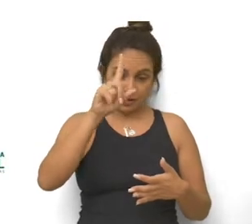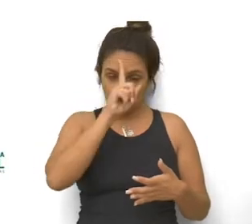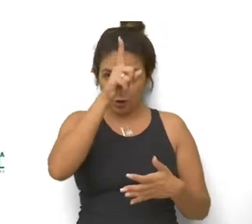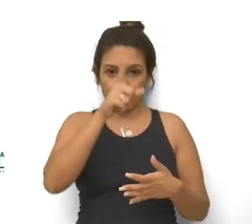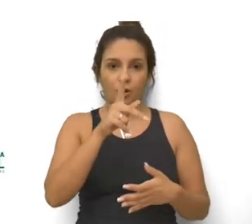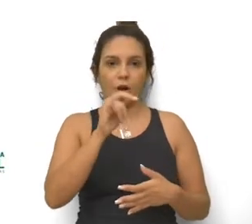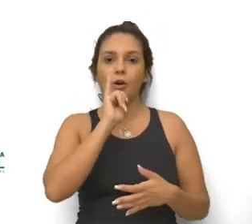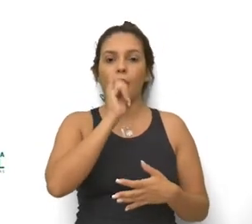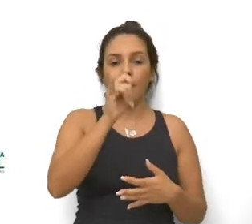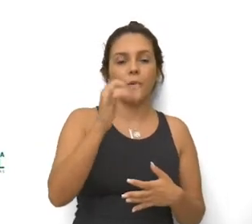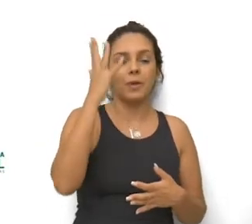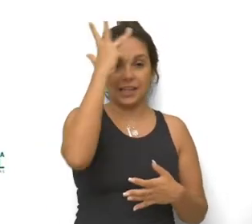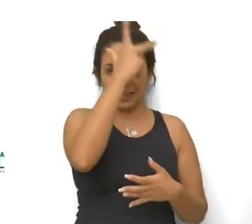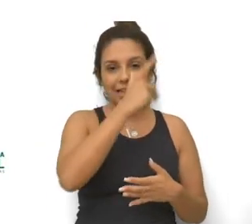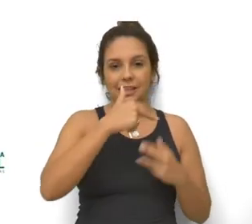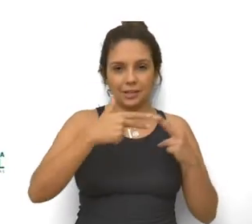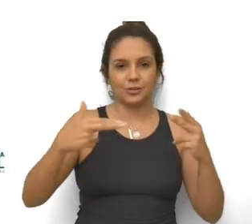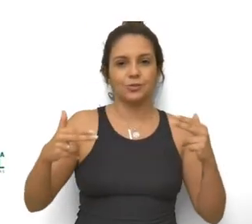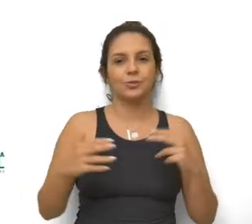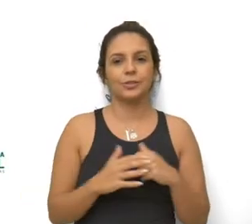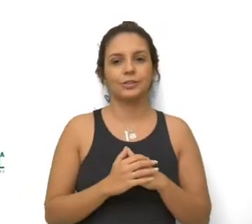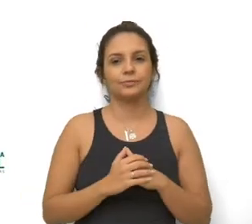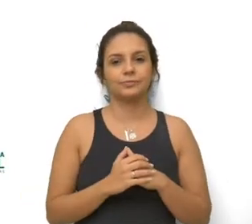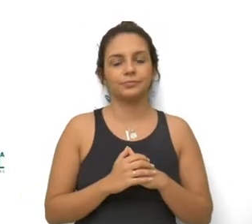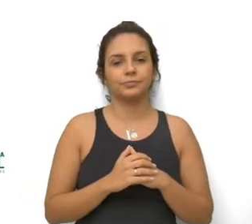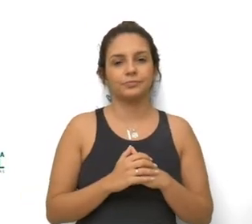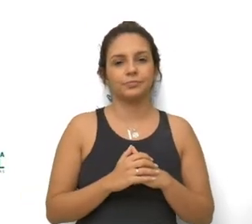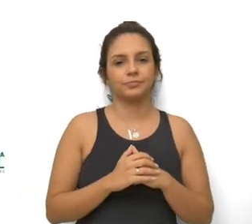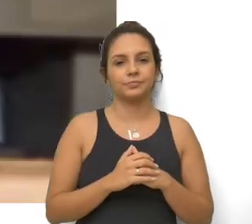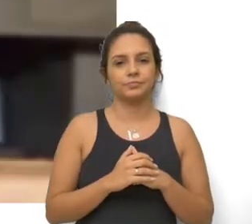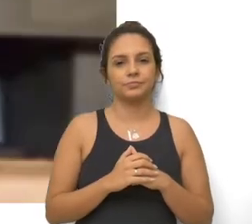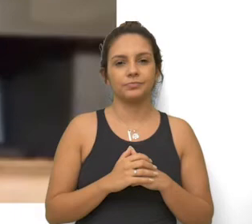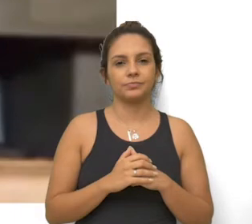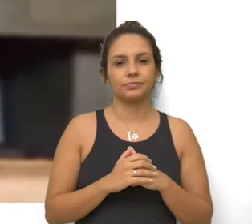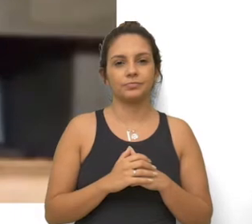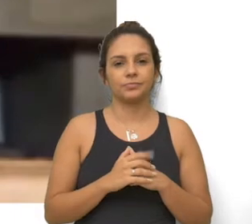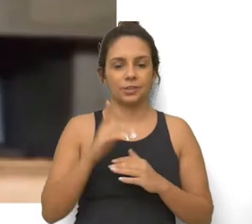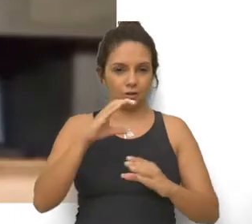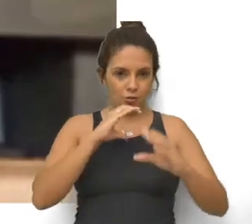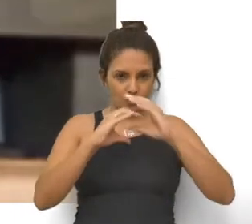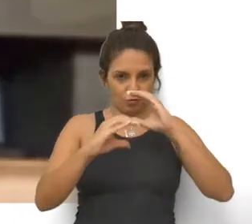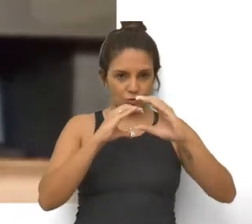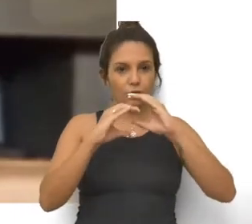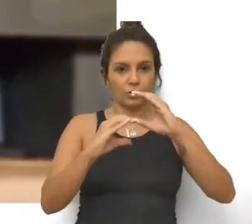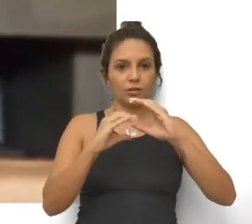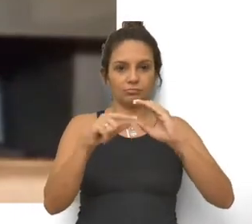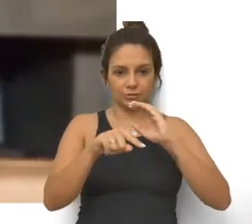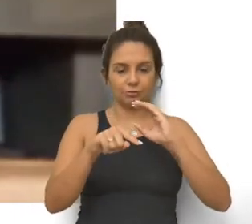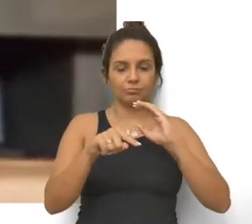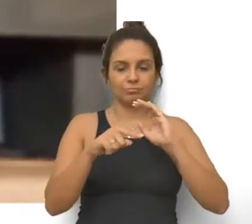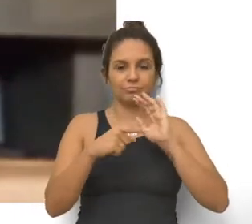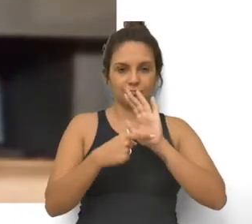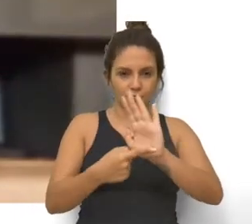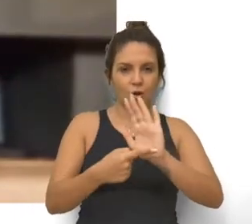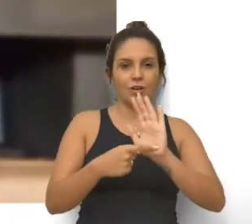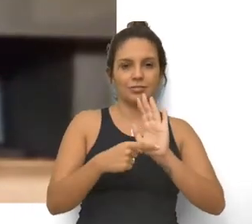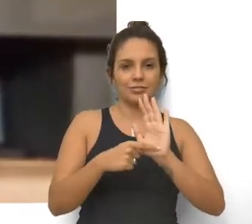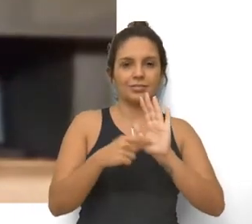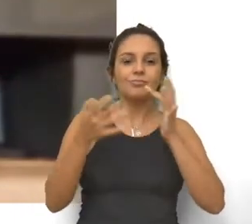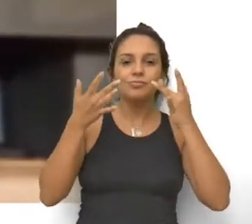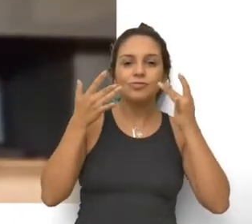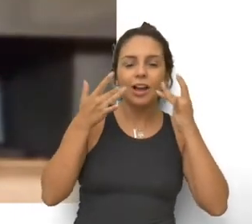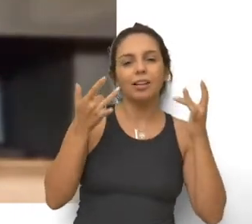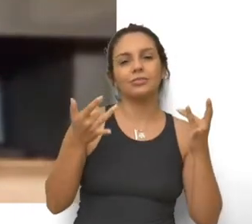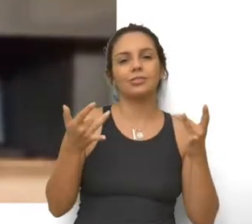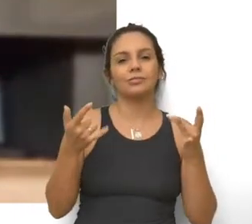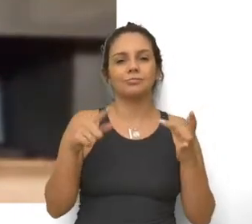que ela comenta, que eu acho que isso era a grande comunicação do espetáculo, sabe? O espetáculo teve